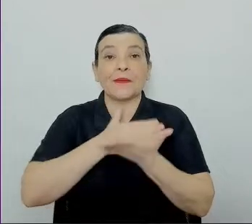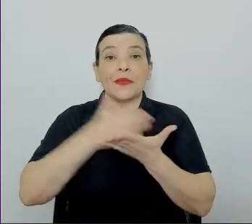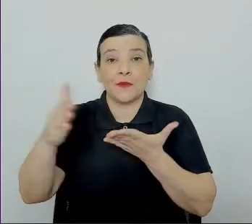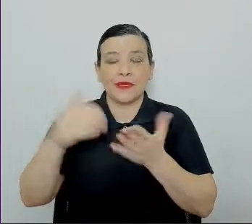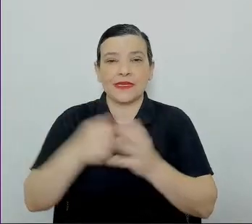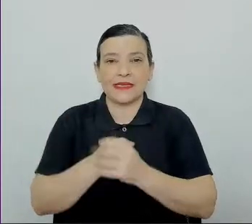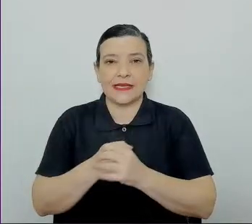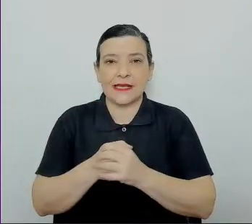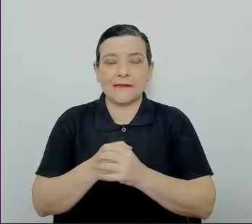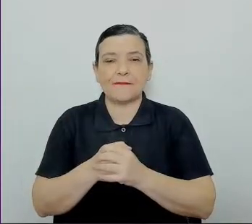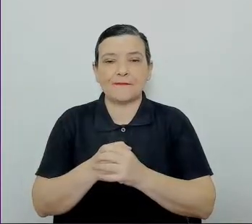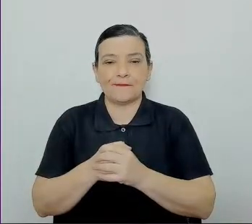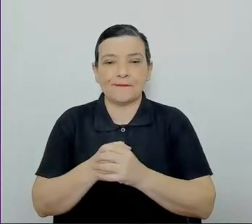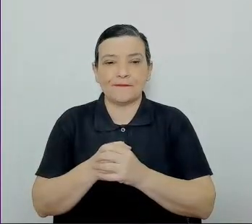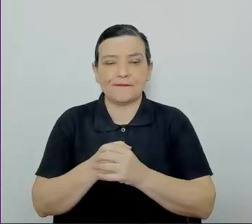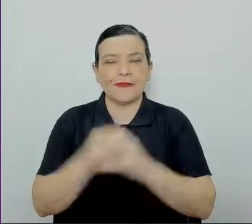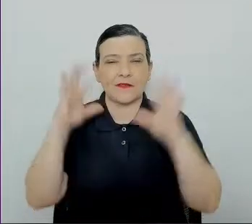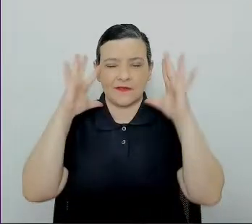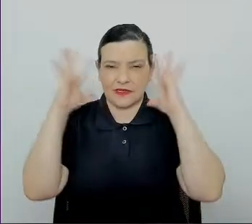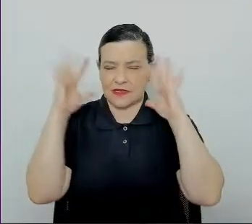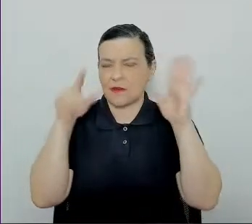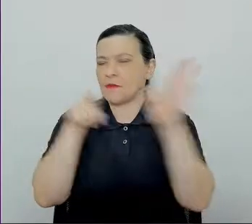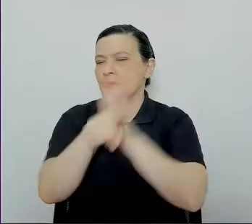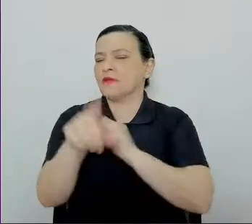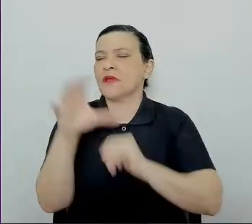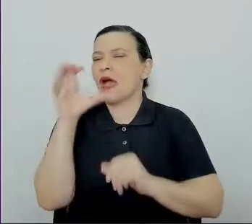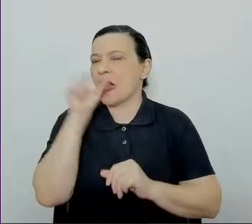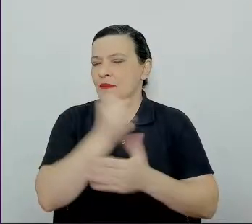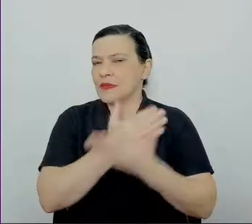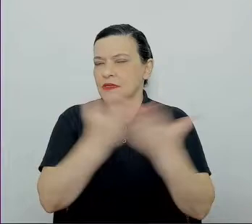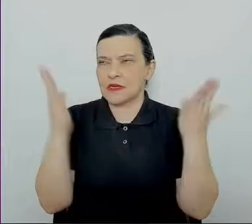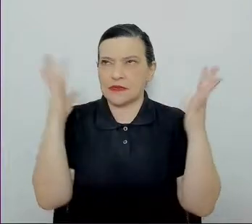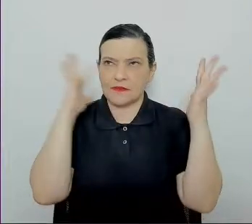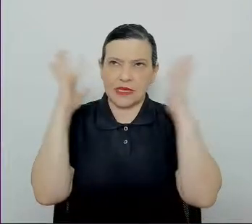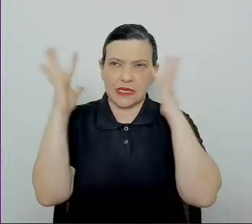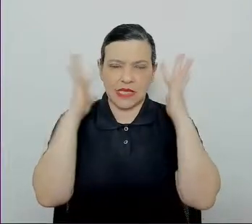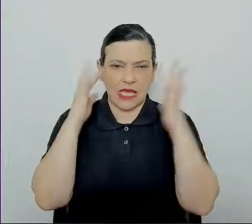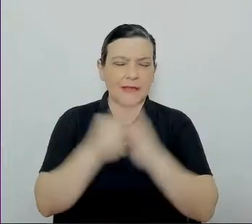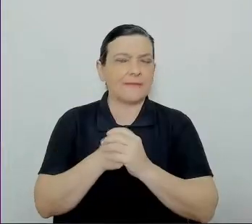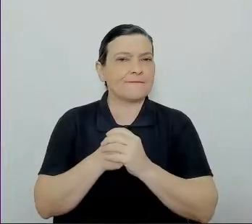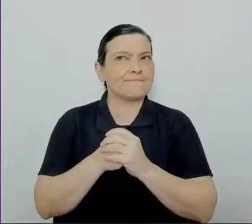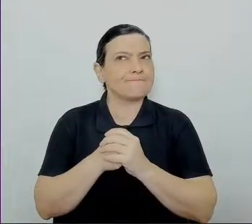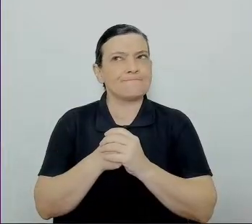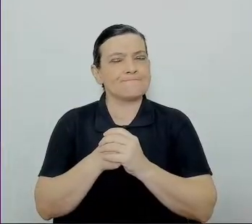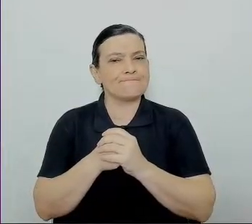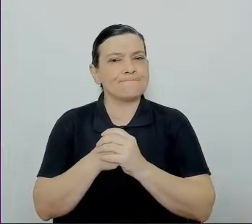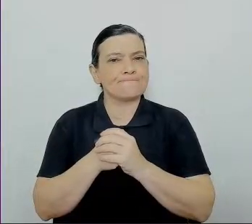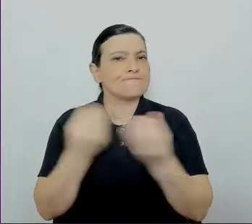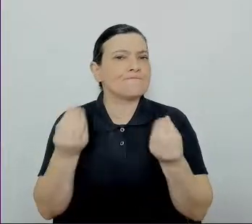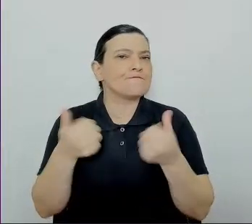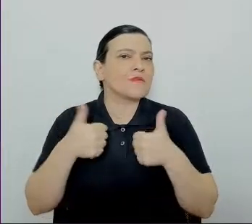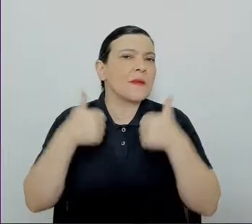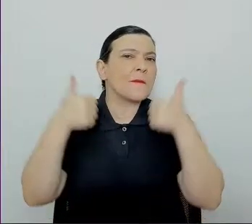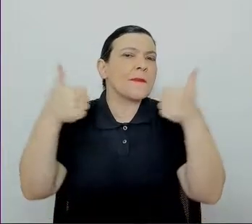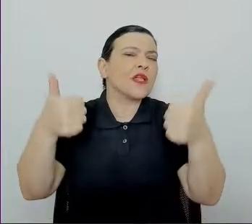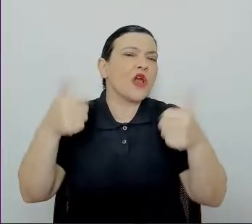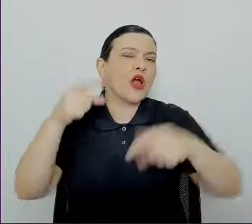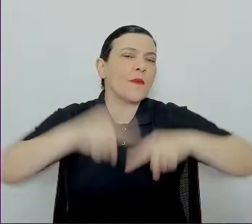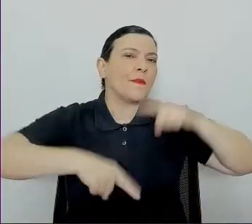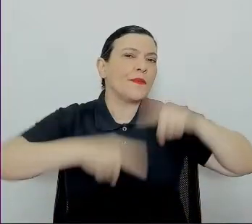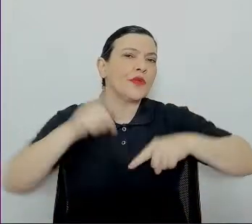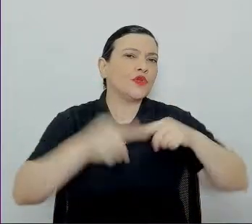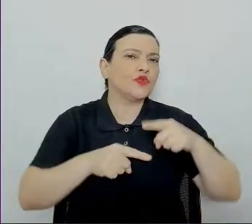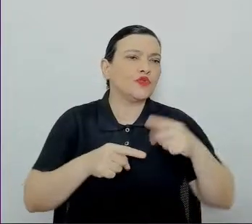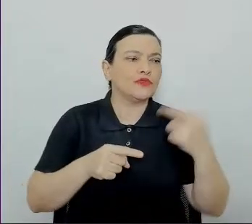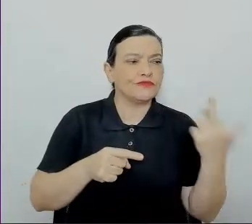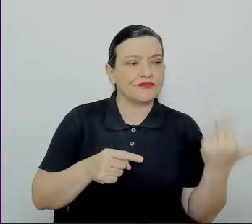trazer uma reflexão, uma pergunta rápida para vocês pensarem aí durante alguns segundinhos, o que os melhores produtos têm em comum? O que para você